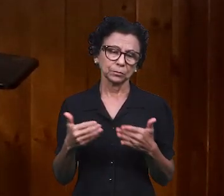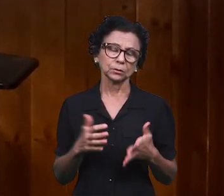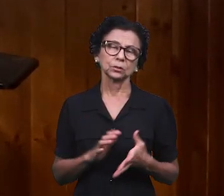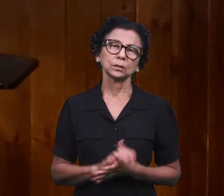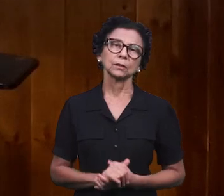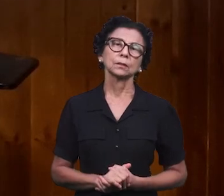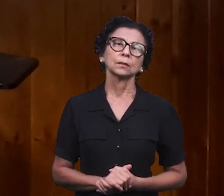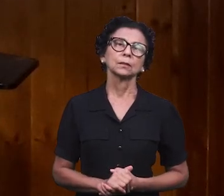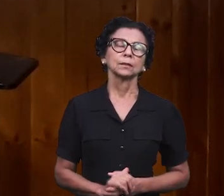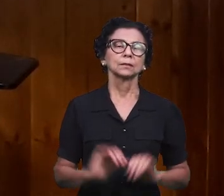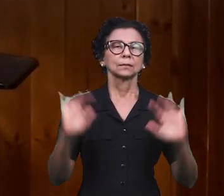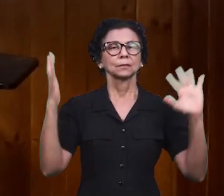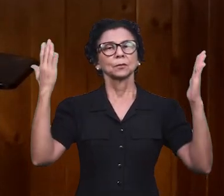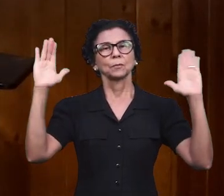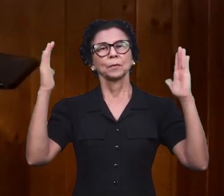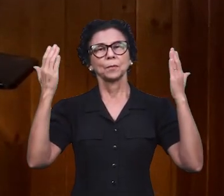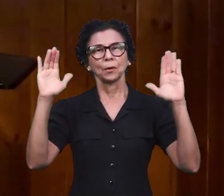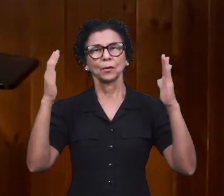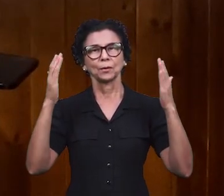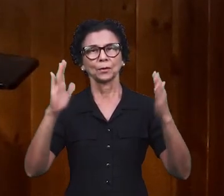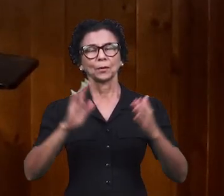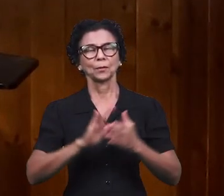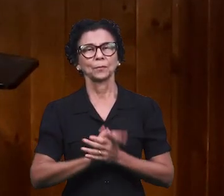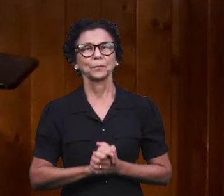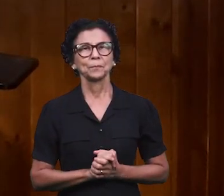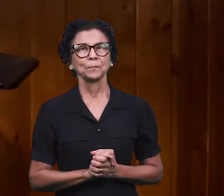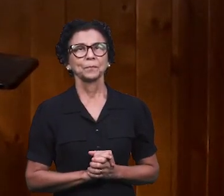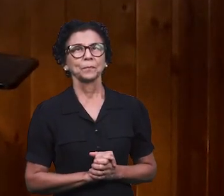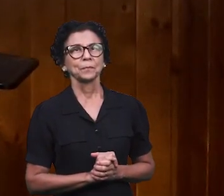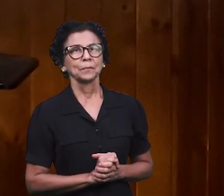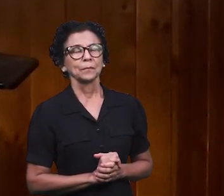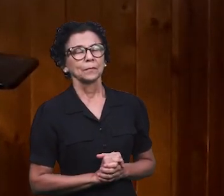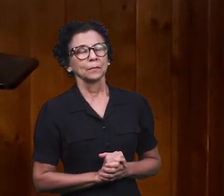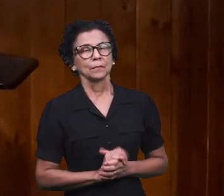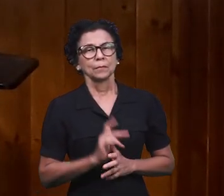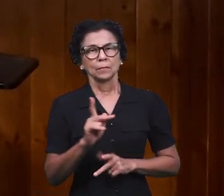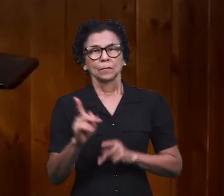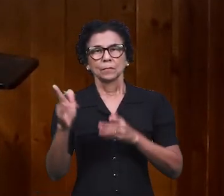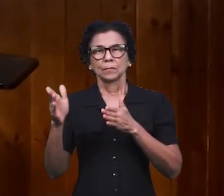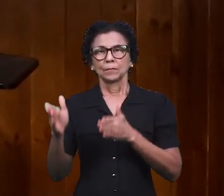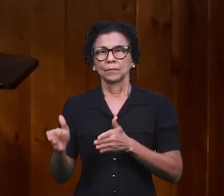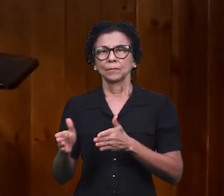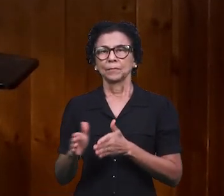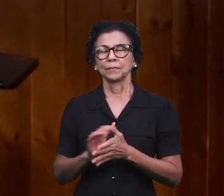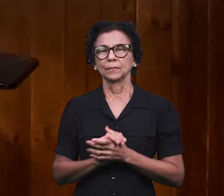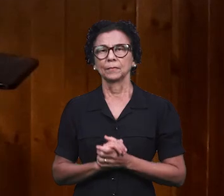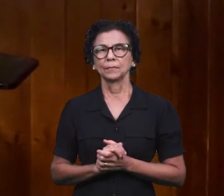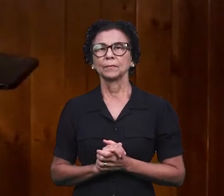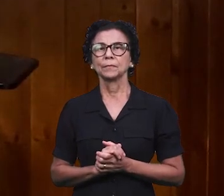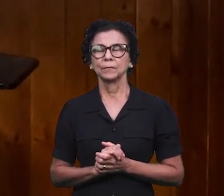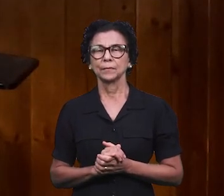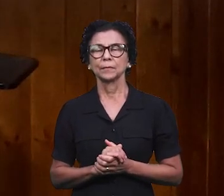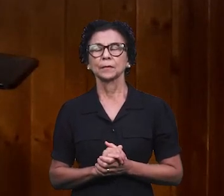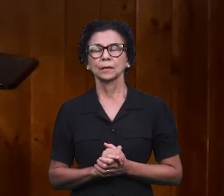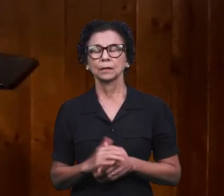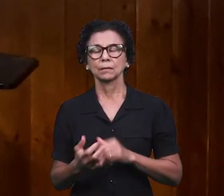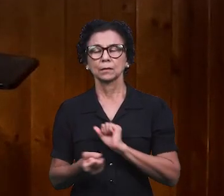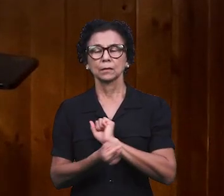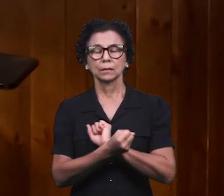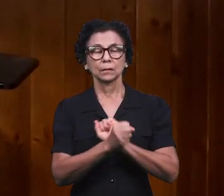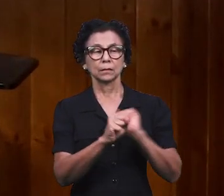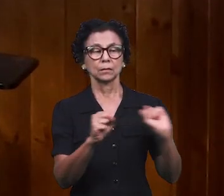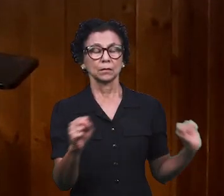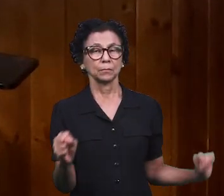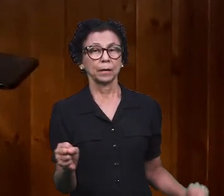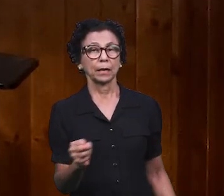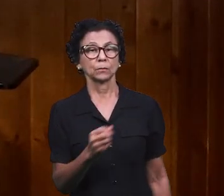fazem essa comemoração dessa fidelidade ao Senhor pela libertação das trevas que havia